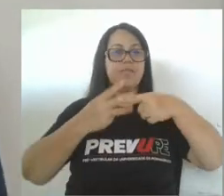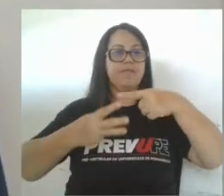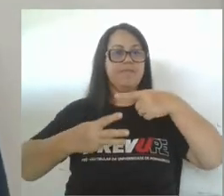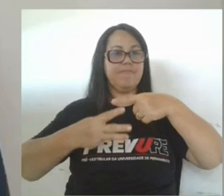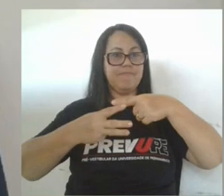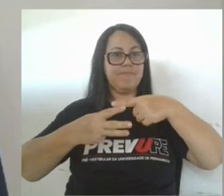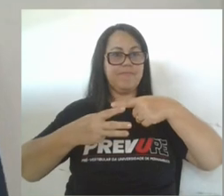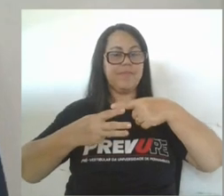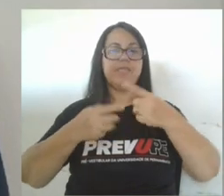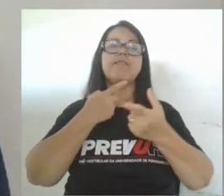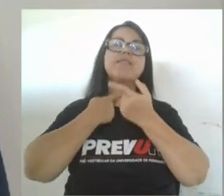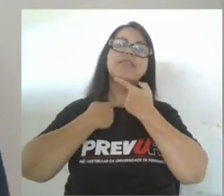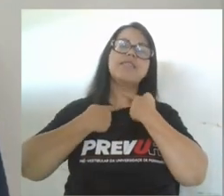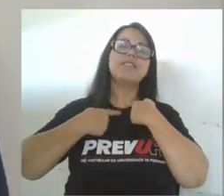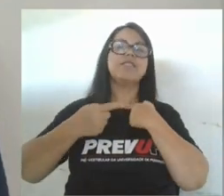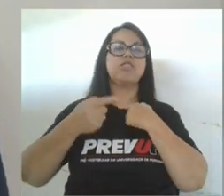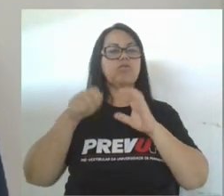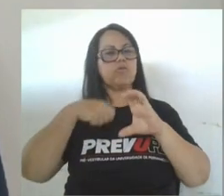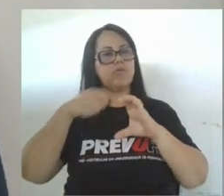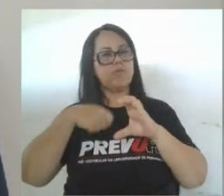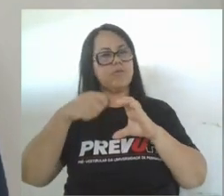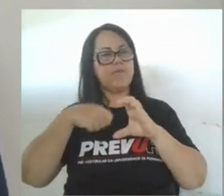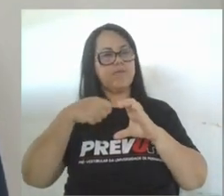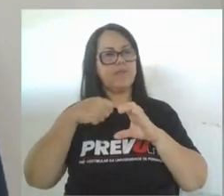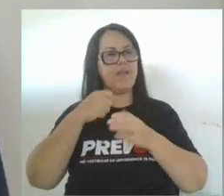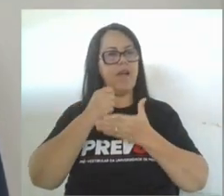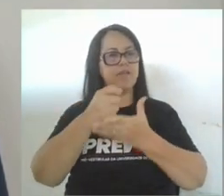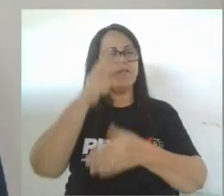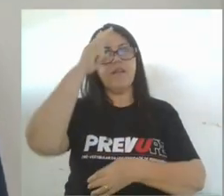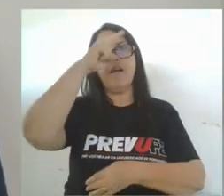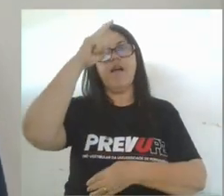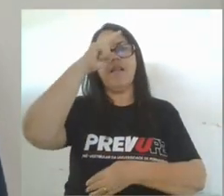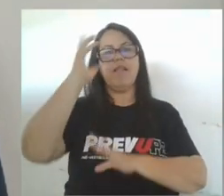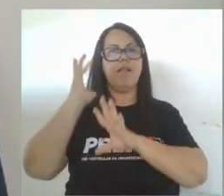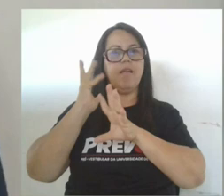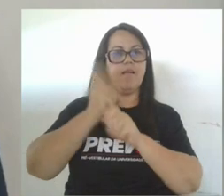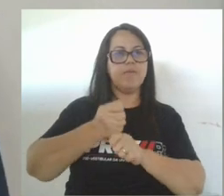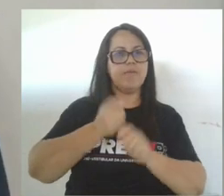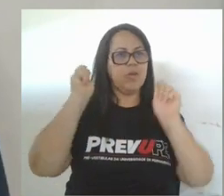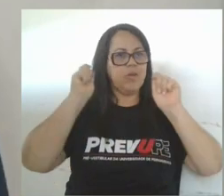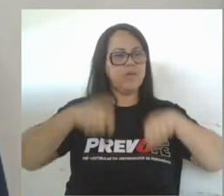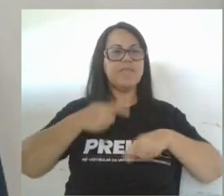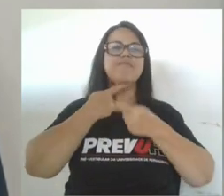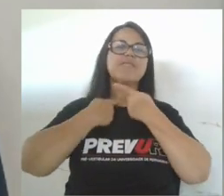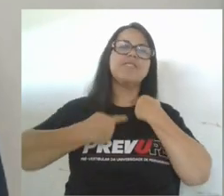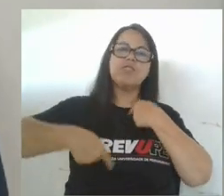2/3. Espero que esse vídeo tenha ajudado a recordar a probabilidade condicional.